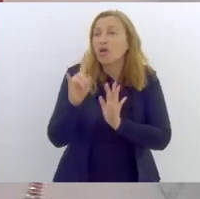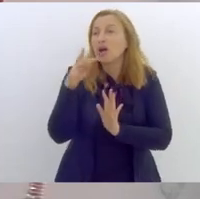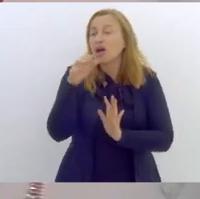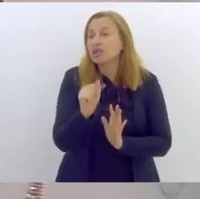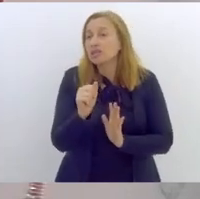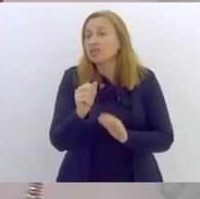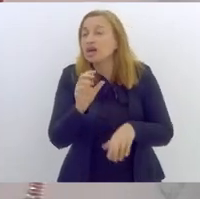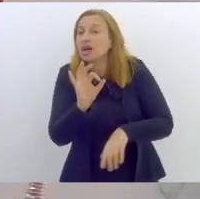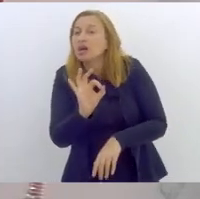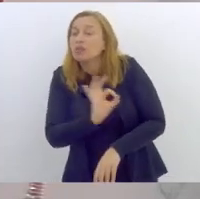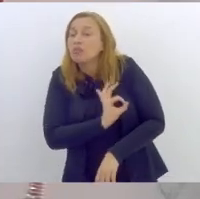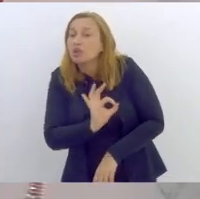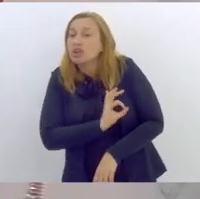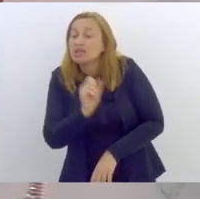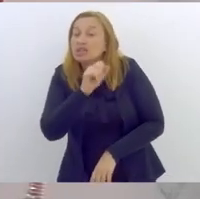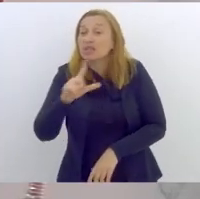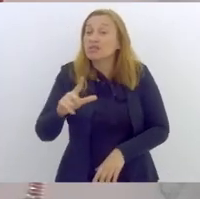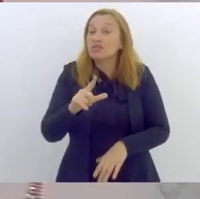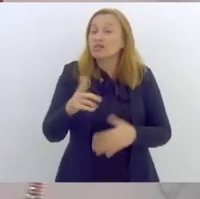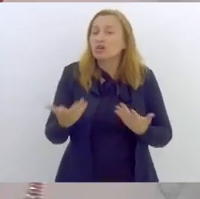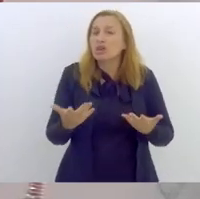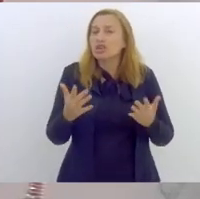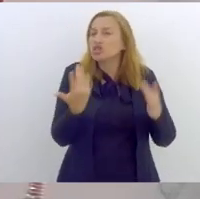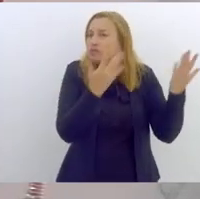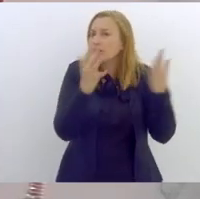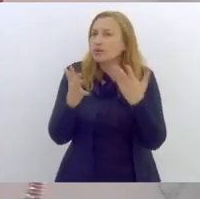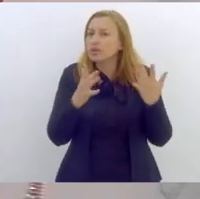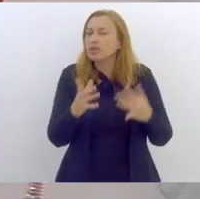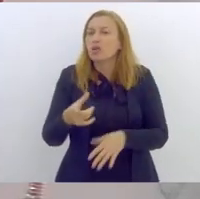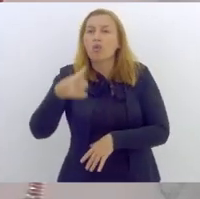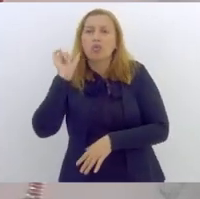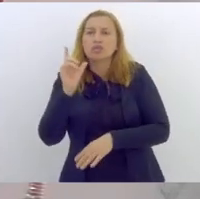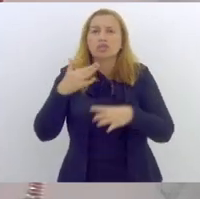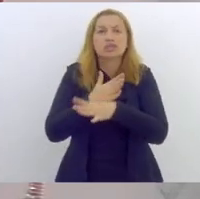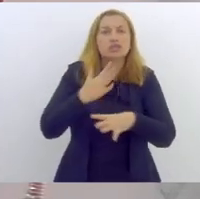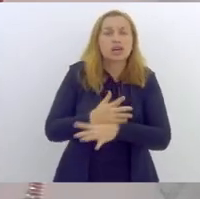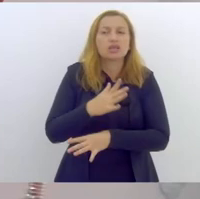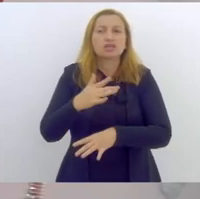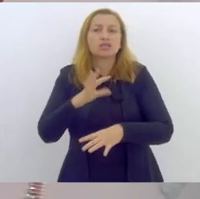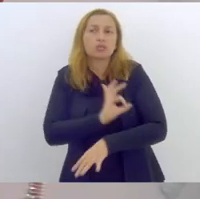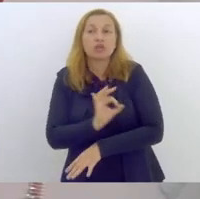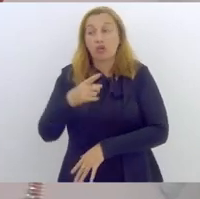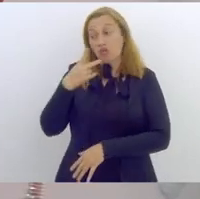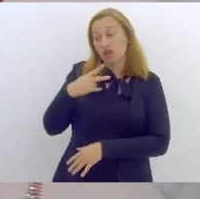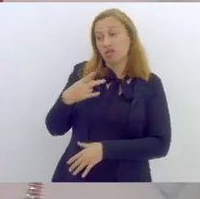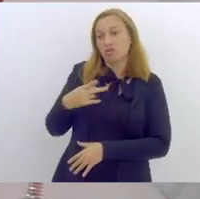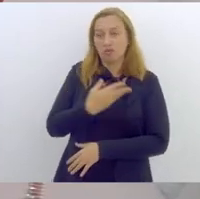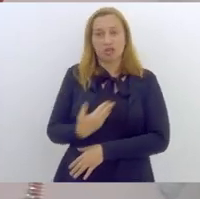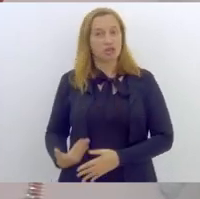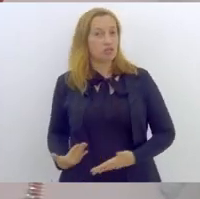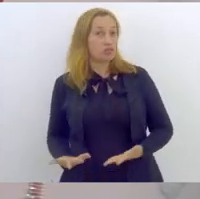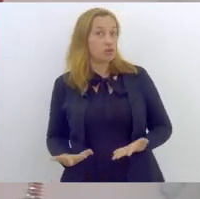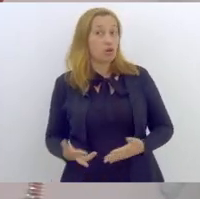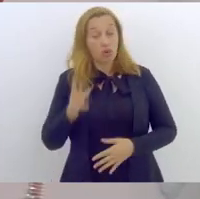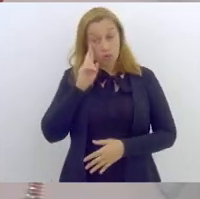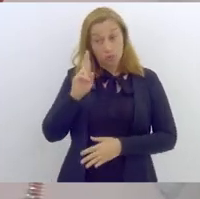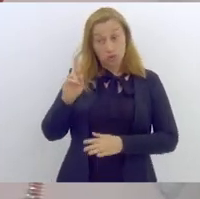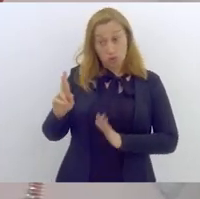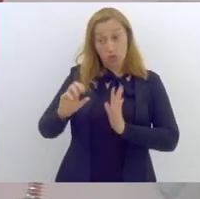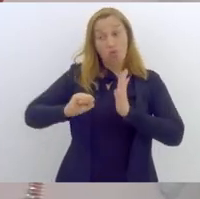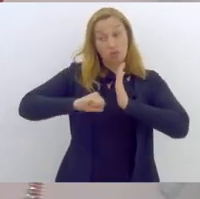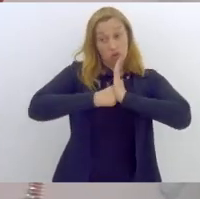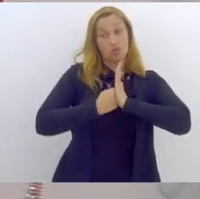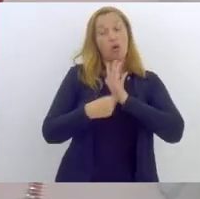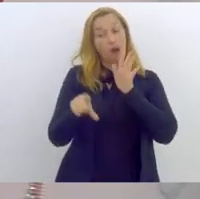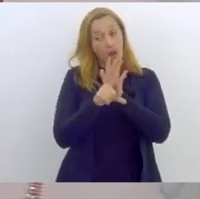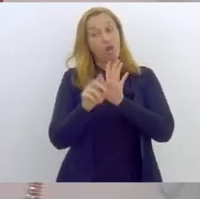Civil que a gente sancionou ontem em clima festivo na cidade da polícia falei Governador se o vetor ali Orgânica